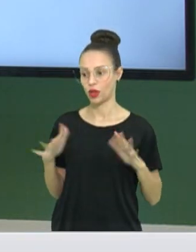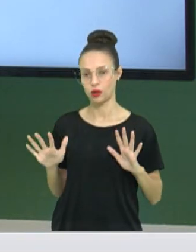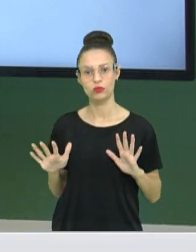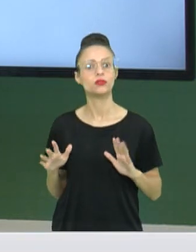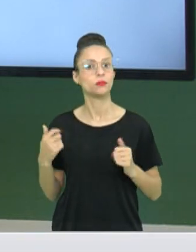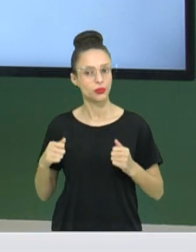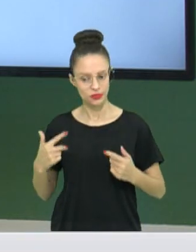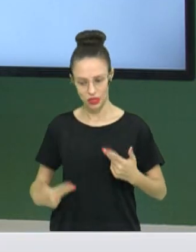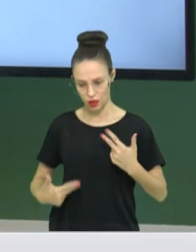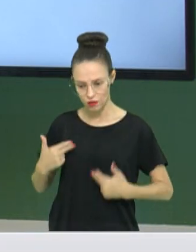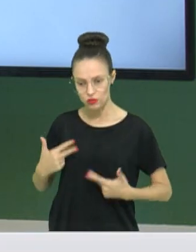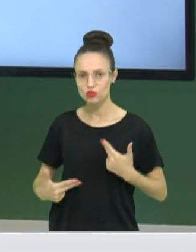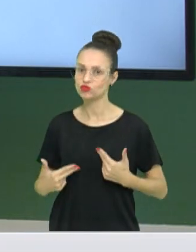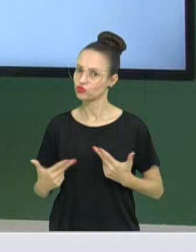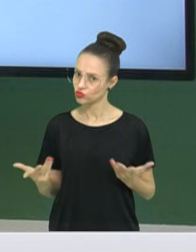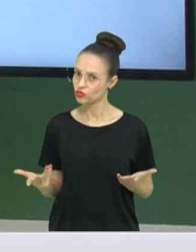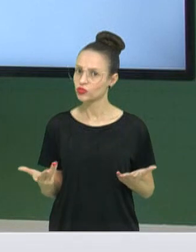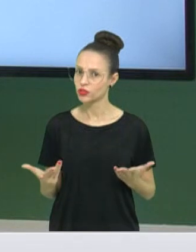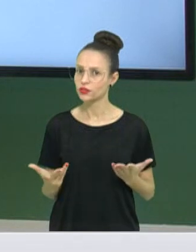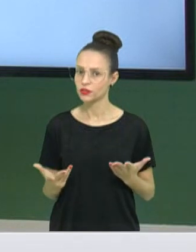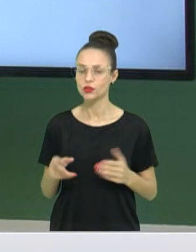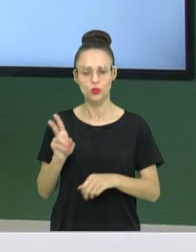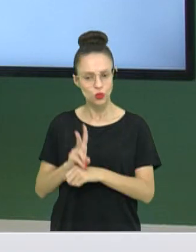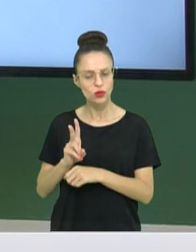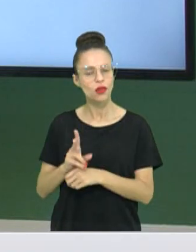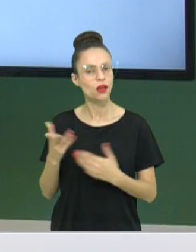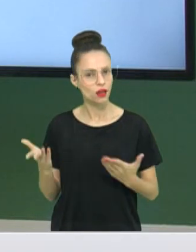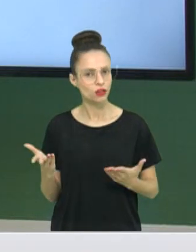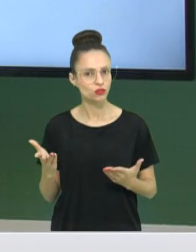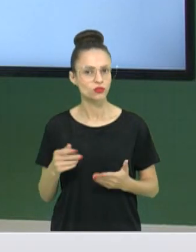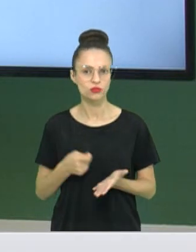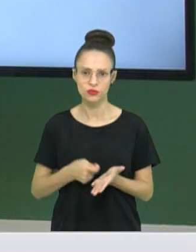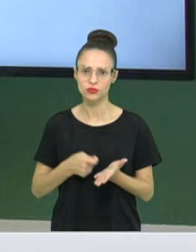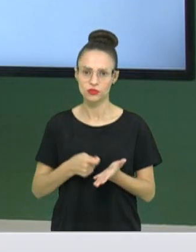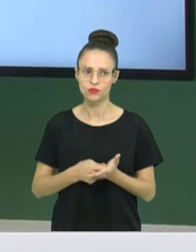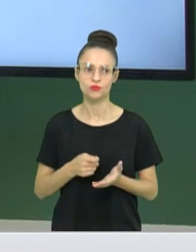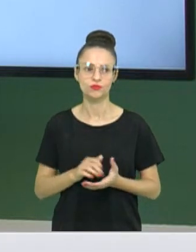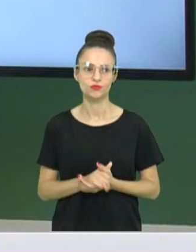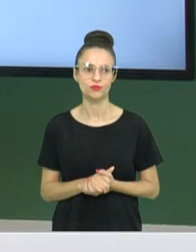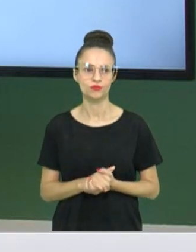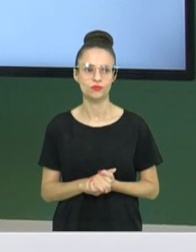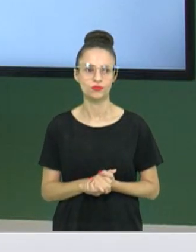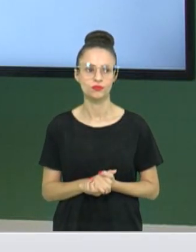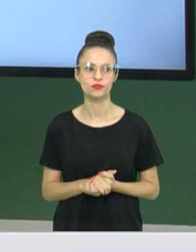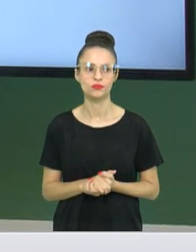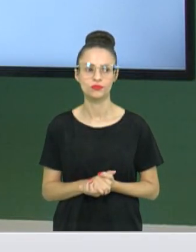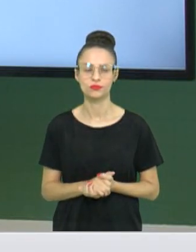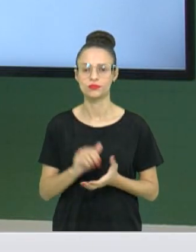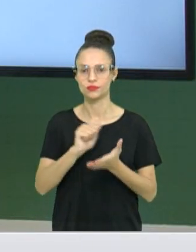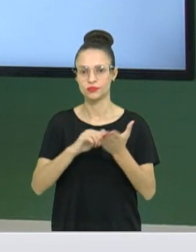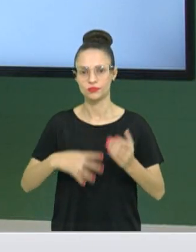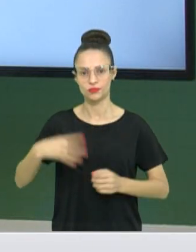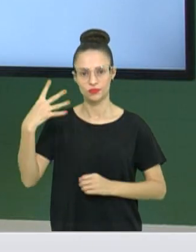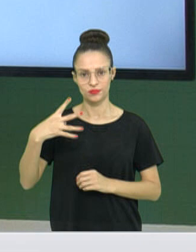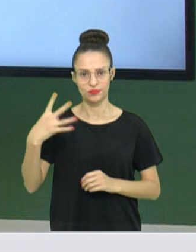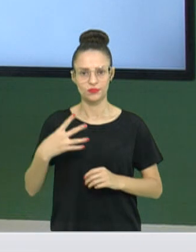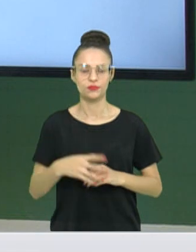vai esterilizar o seu animal, vai tomar os cuidados que exige. Ok, pessoal? Atividade